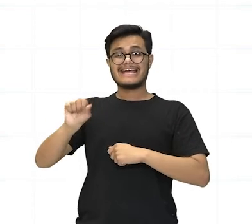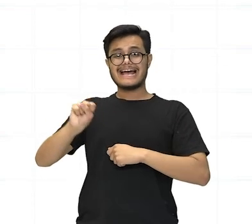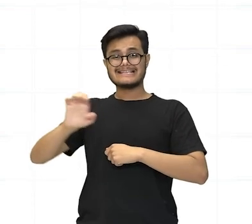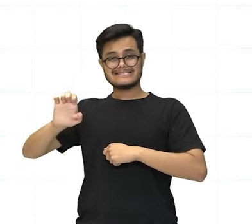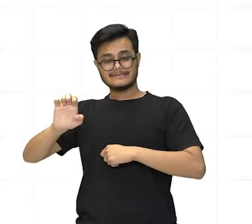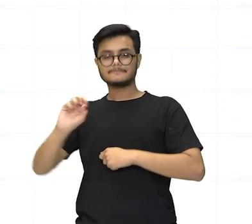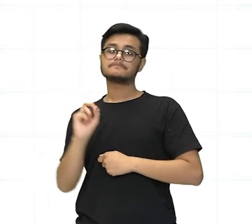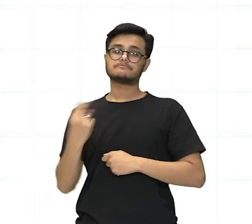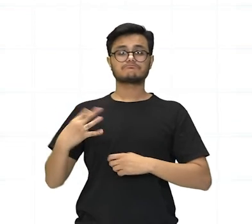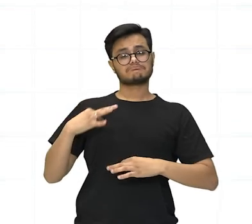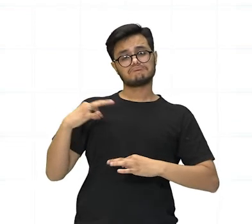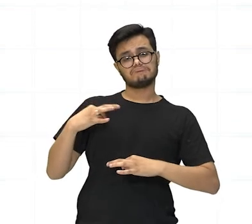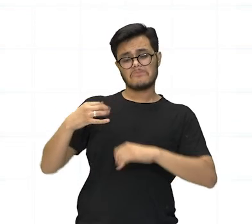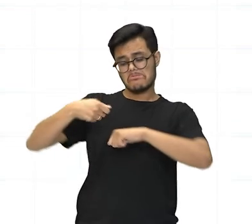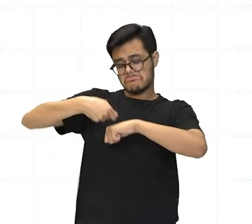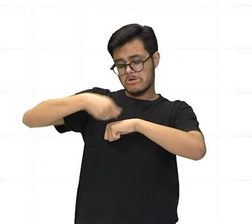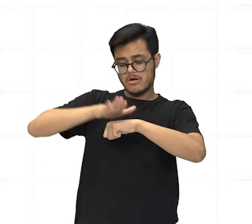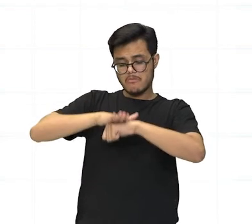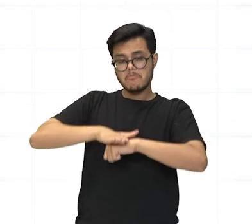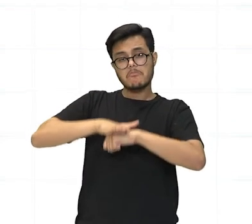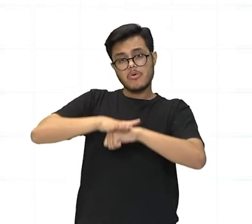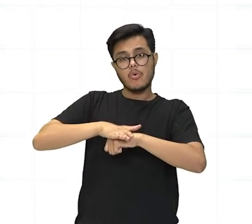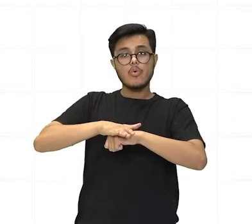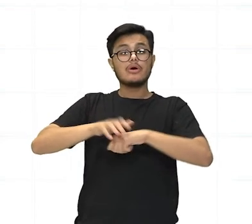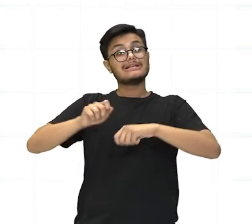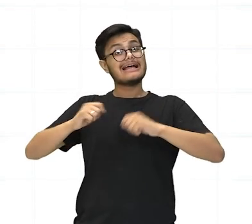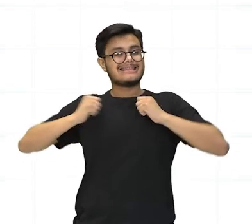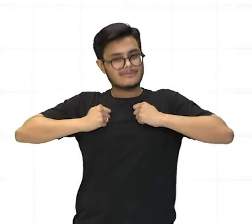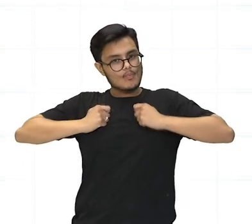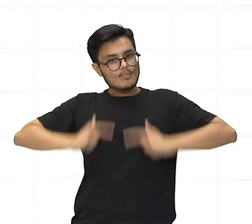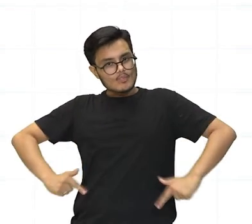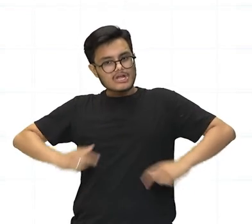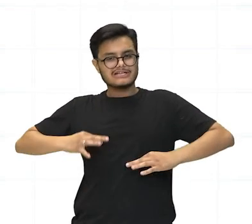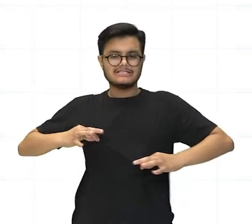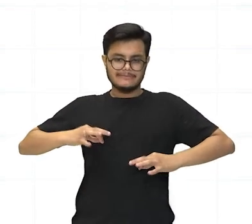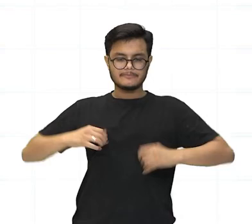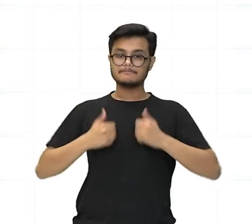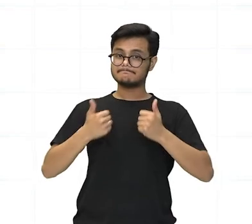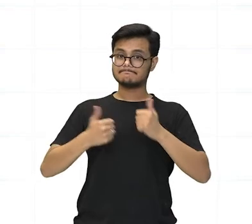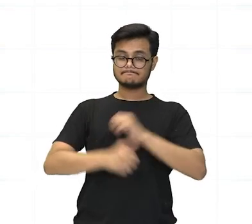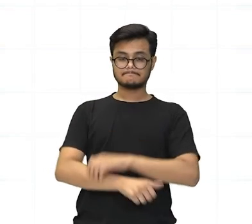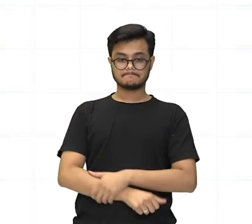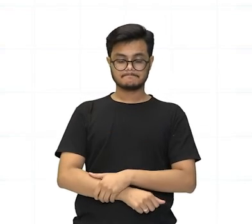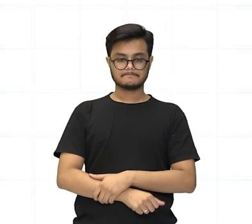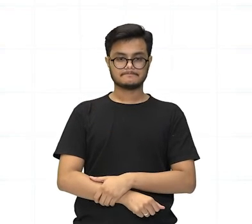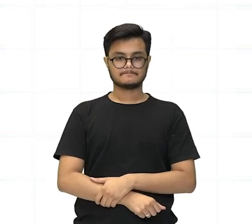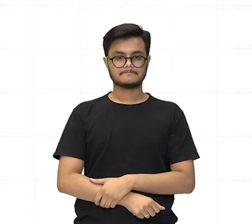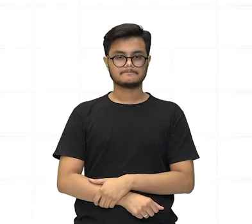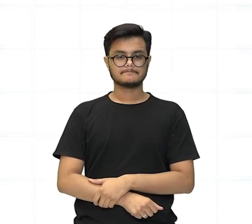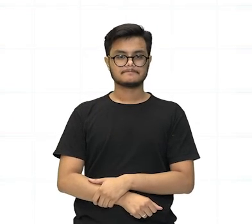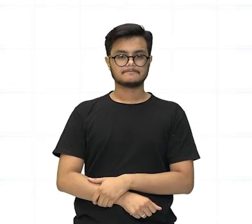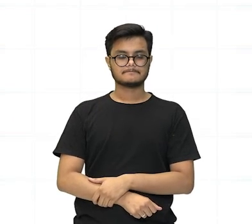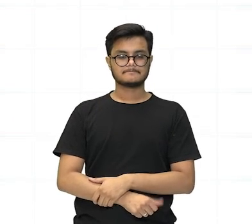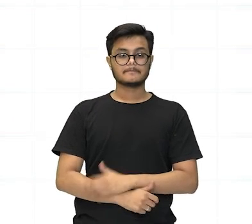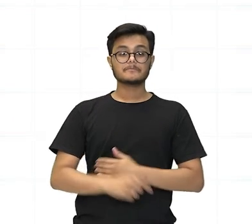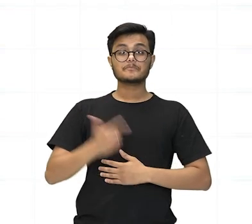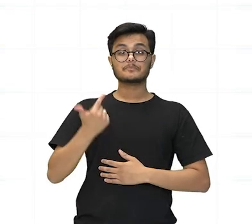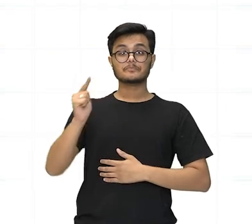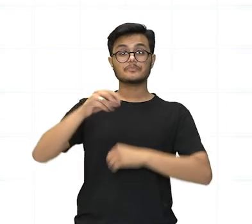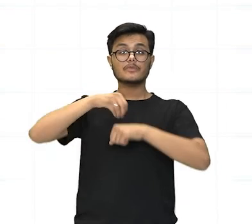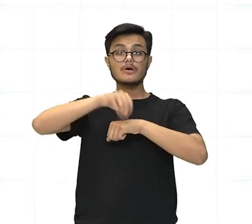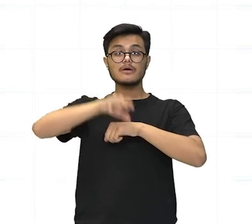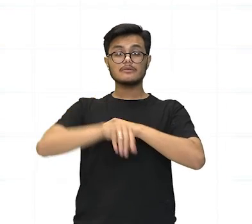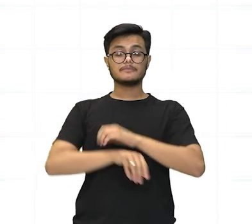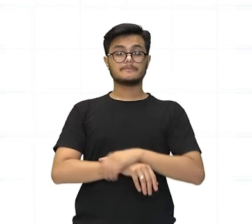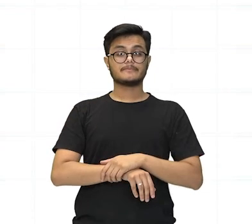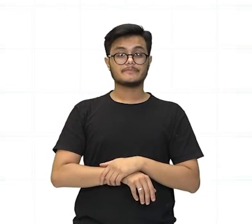ou pano limpo para fazer aí a limpeza do local, tá bom? Outra dica de